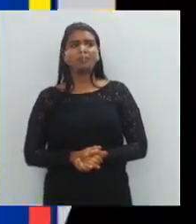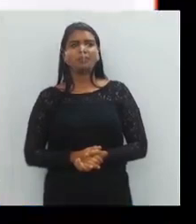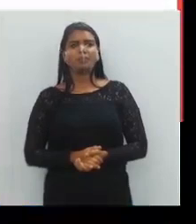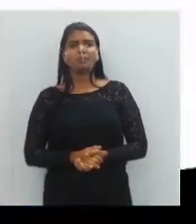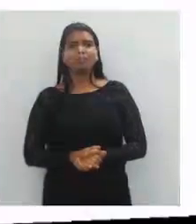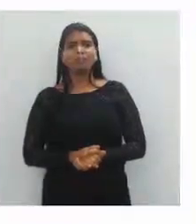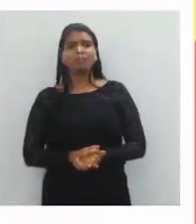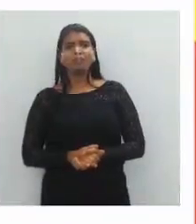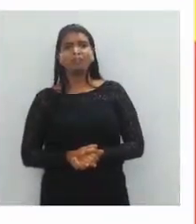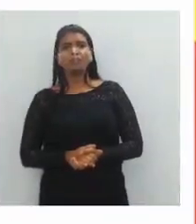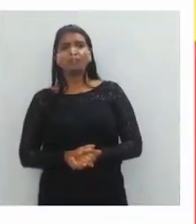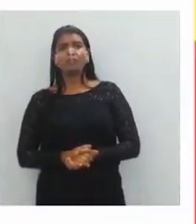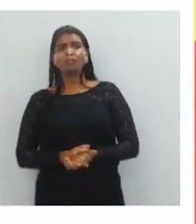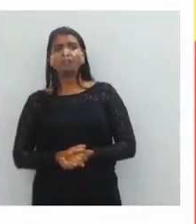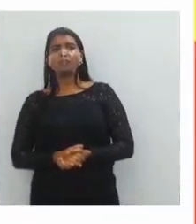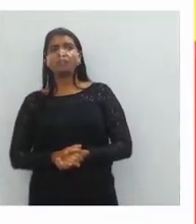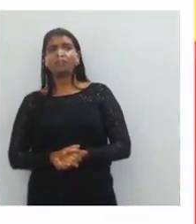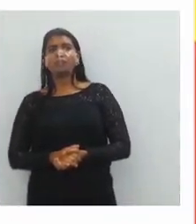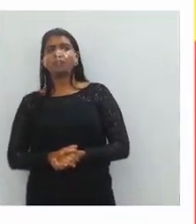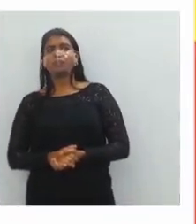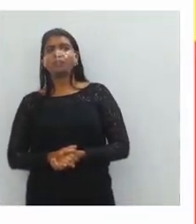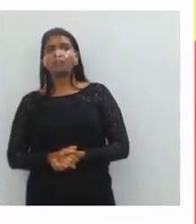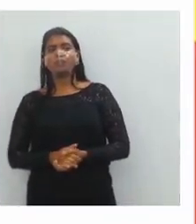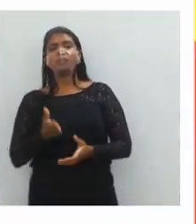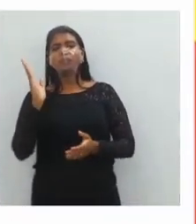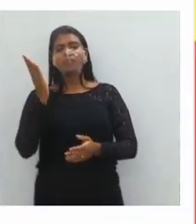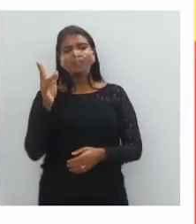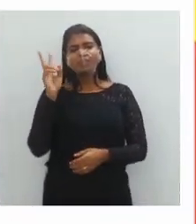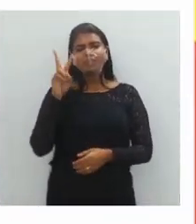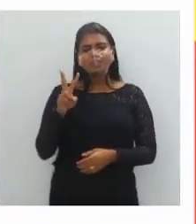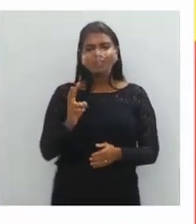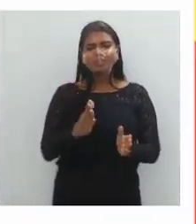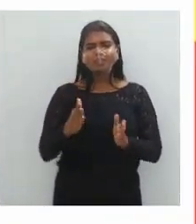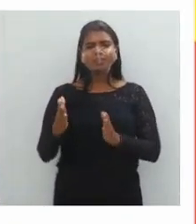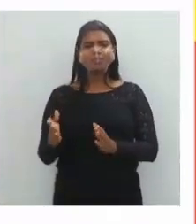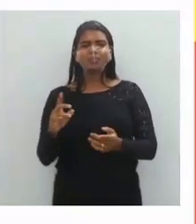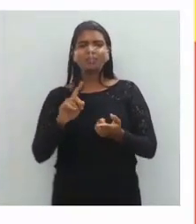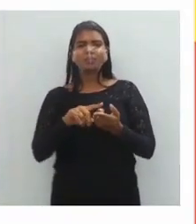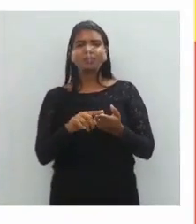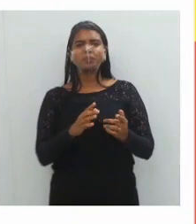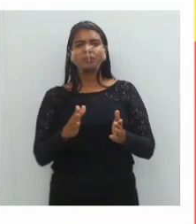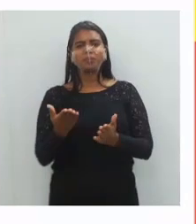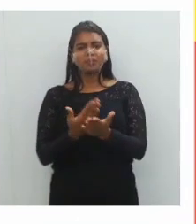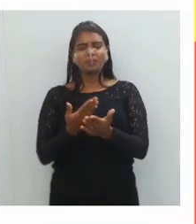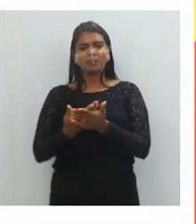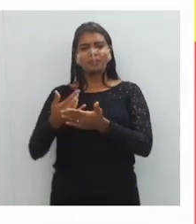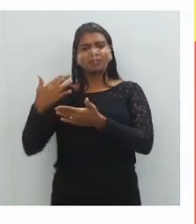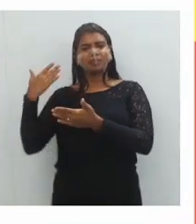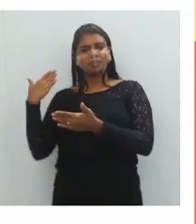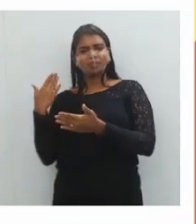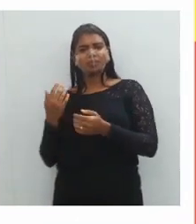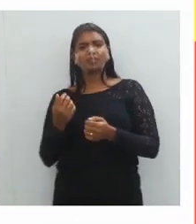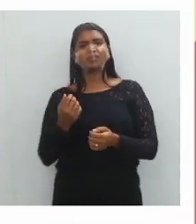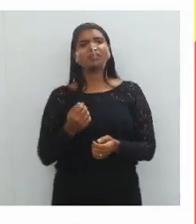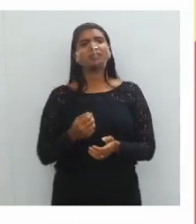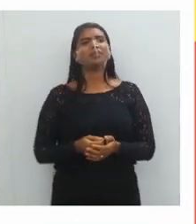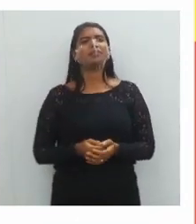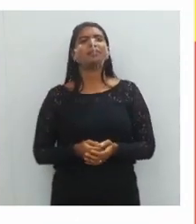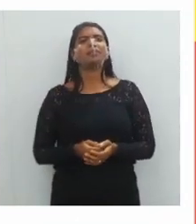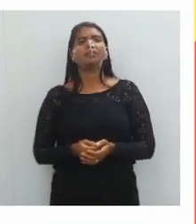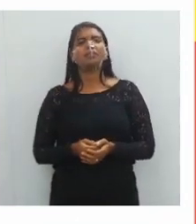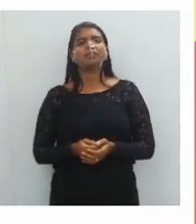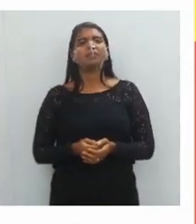Só retomando um pouquinho do que vimos, né, na aula anterior,